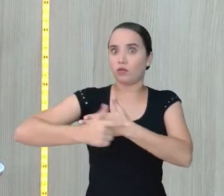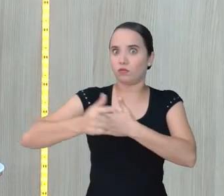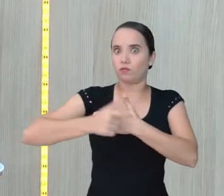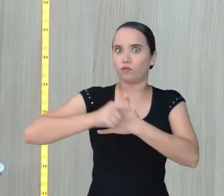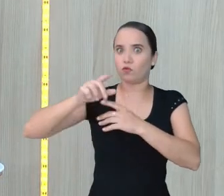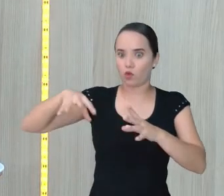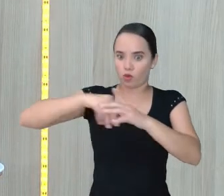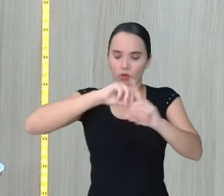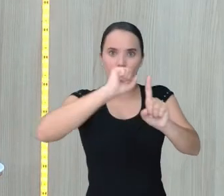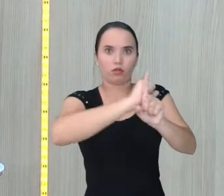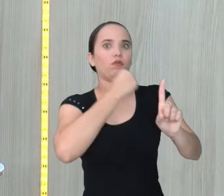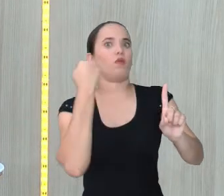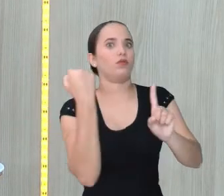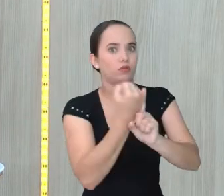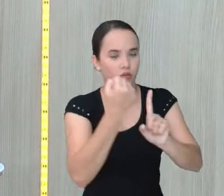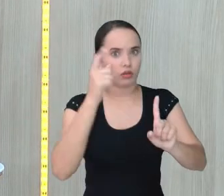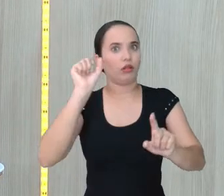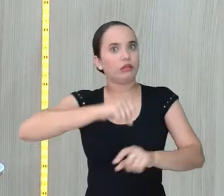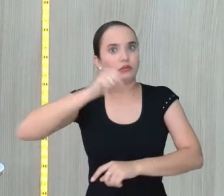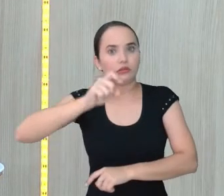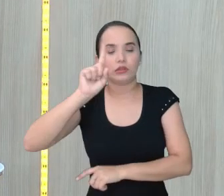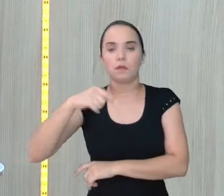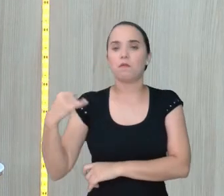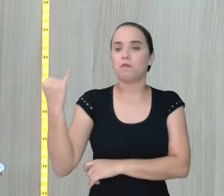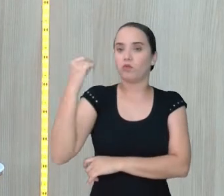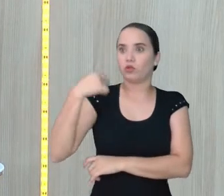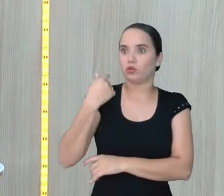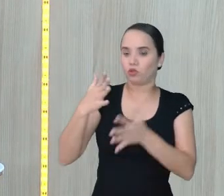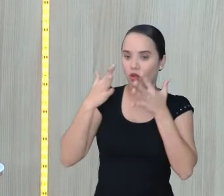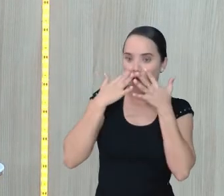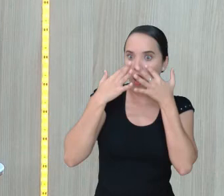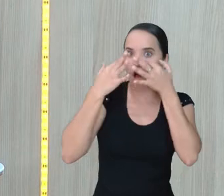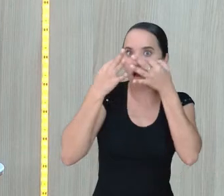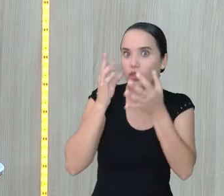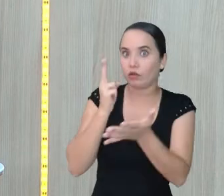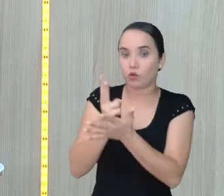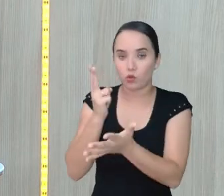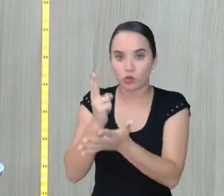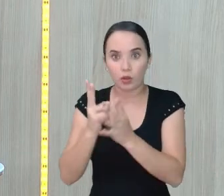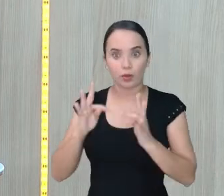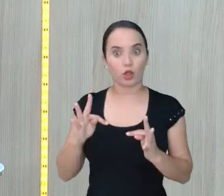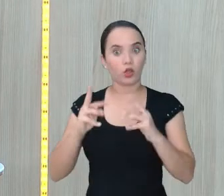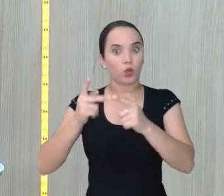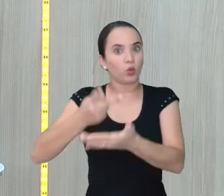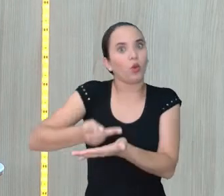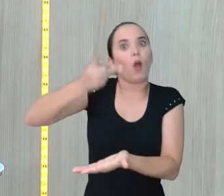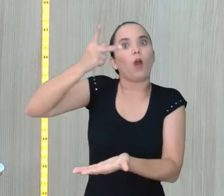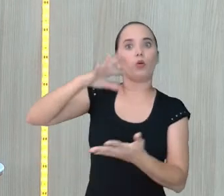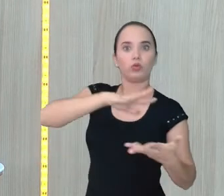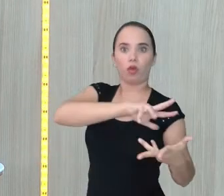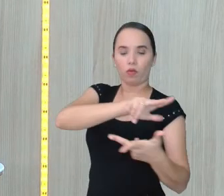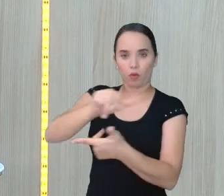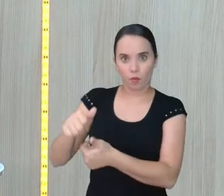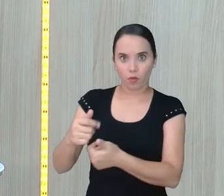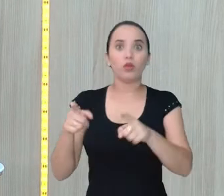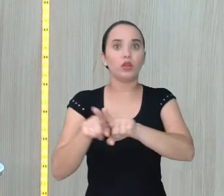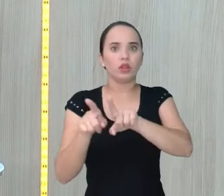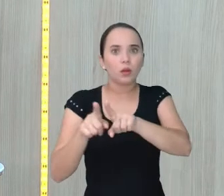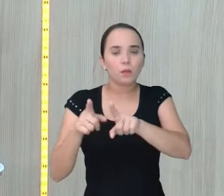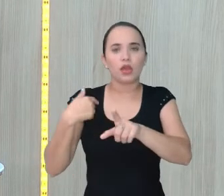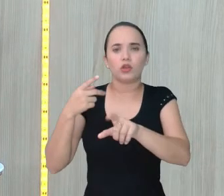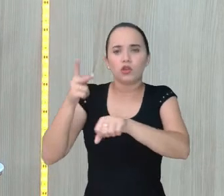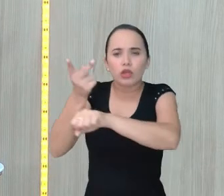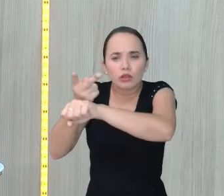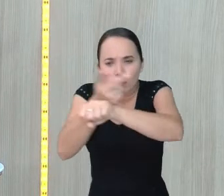né? É importante exatamente. a gente estar antenado, ligado aí no que está acontecendo. E importante também a gente ir atrás de